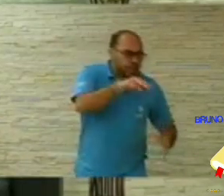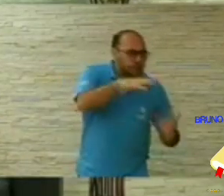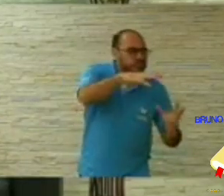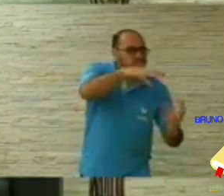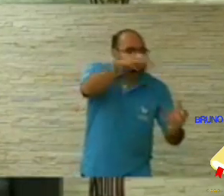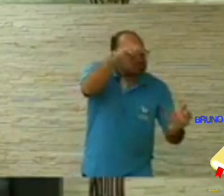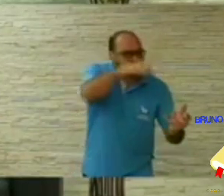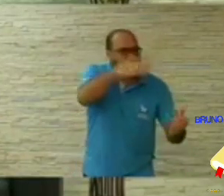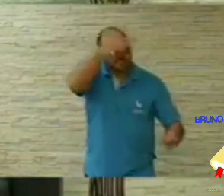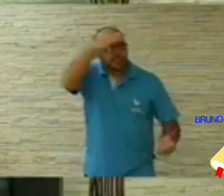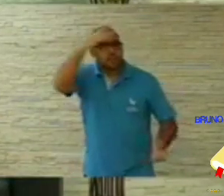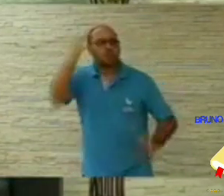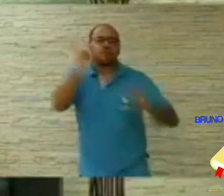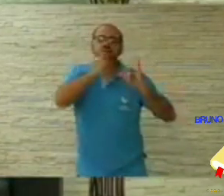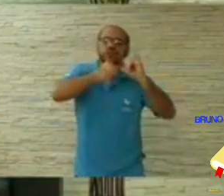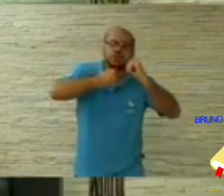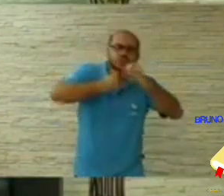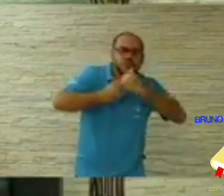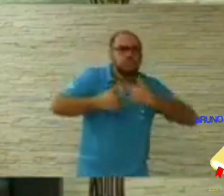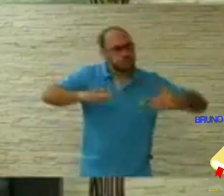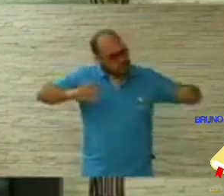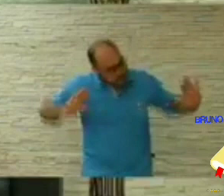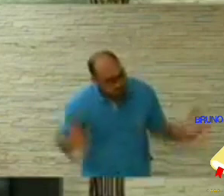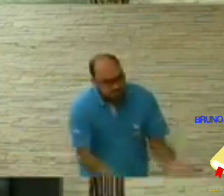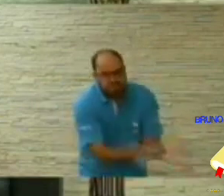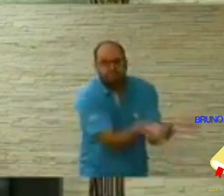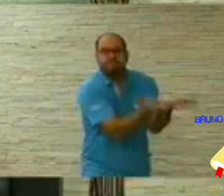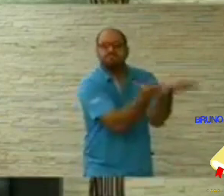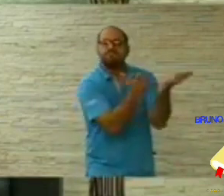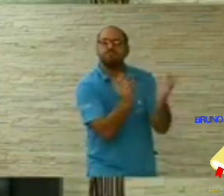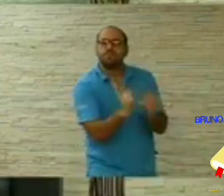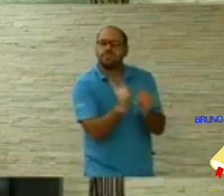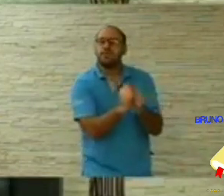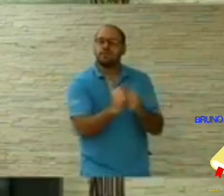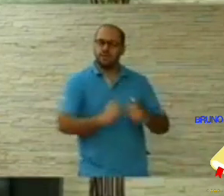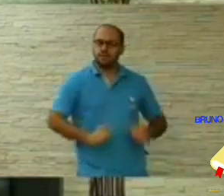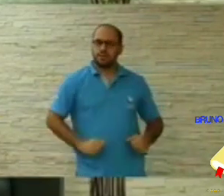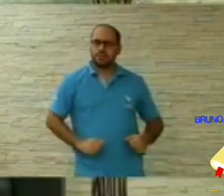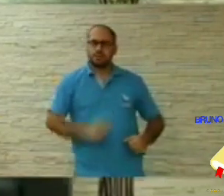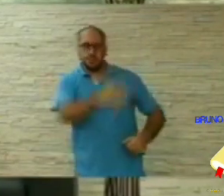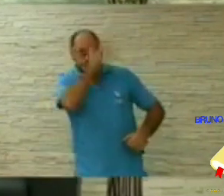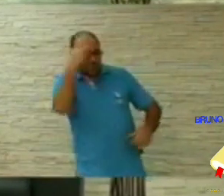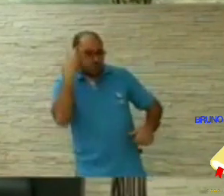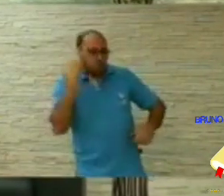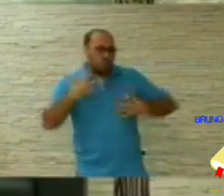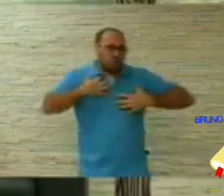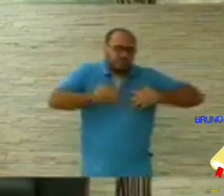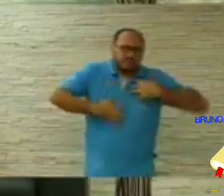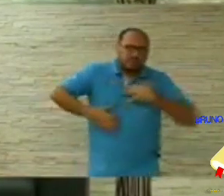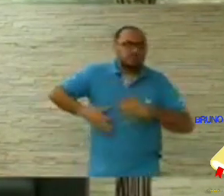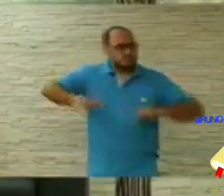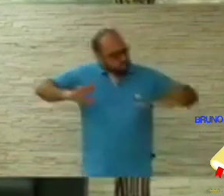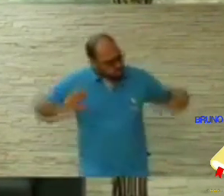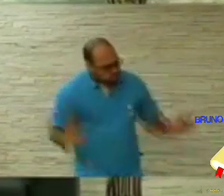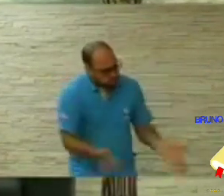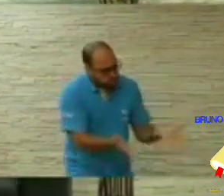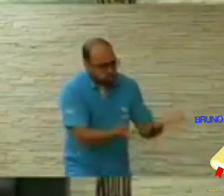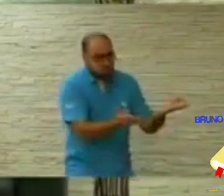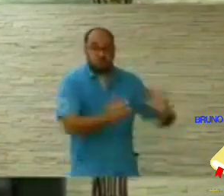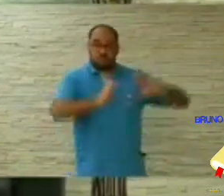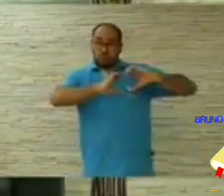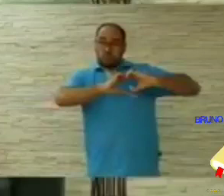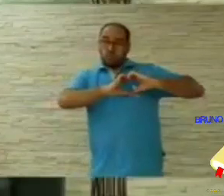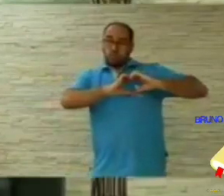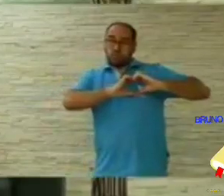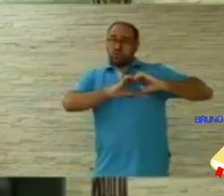espírito, para vivificar o espírito dos abatidos e vivificar o coração dos